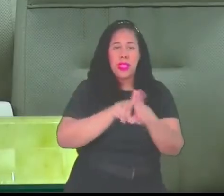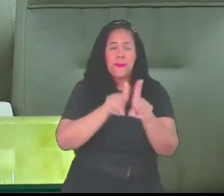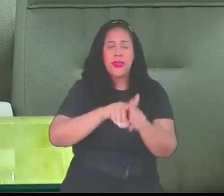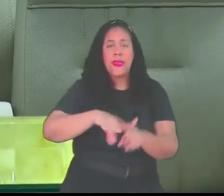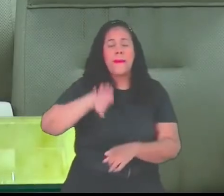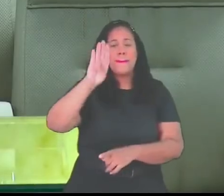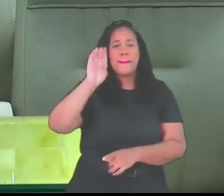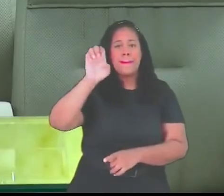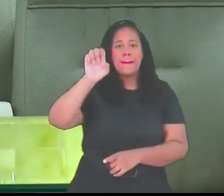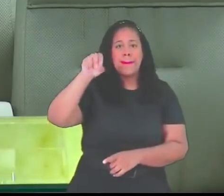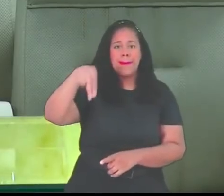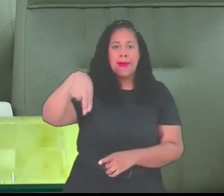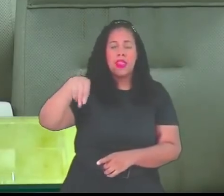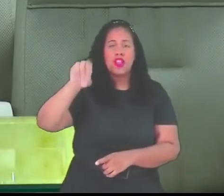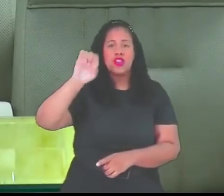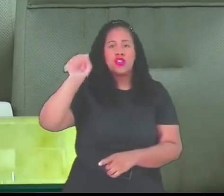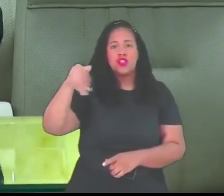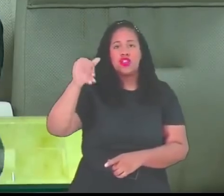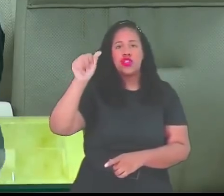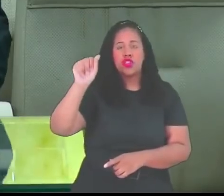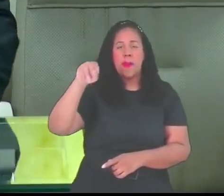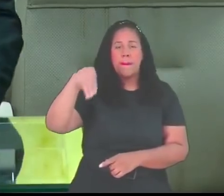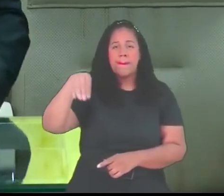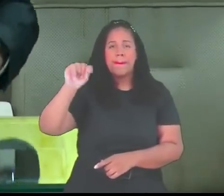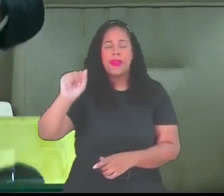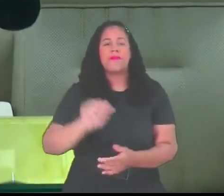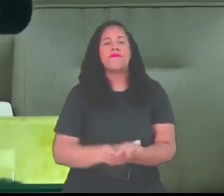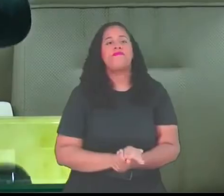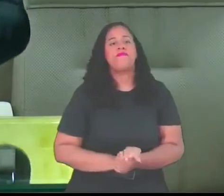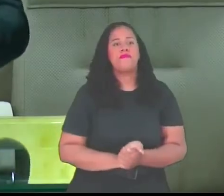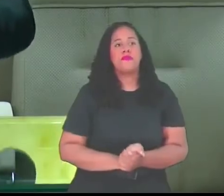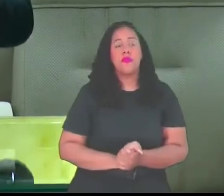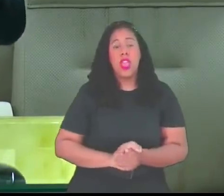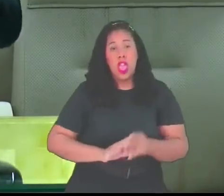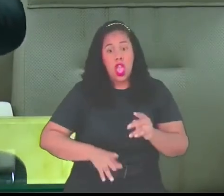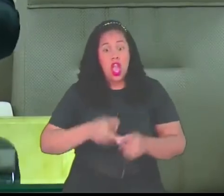romanos: vox populi, vox dei. A voz do